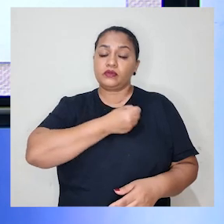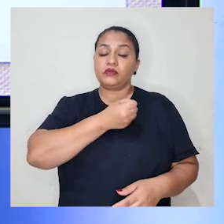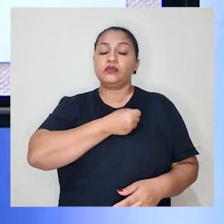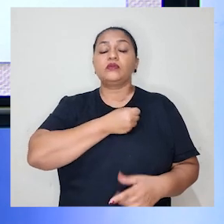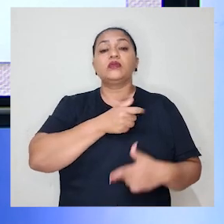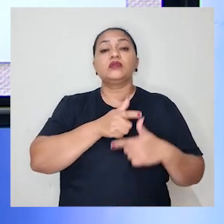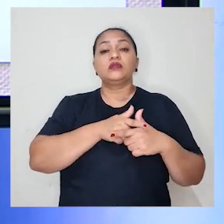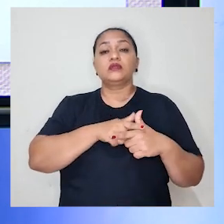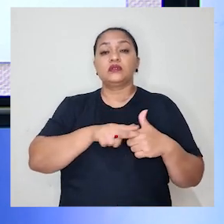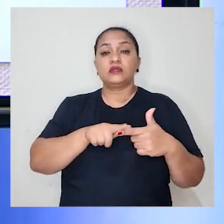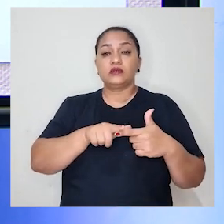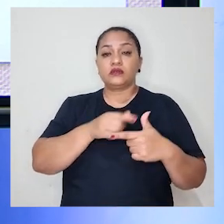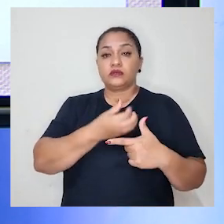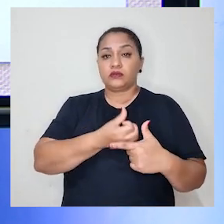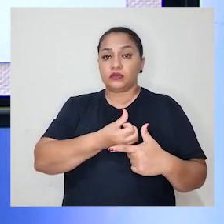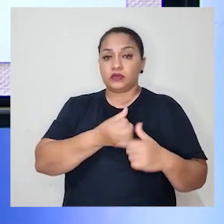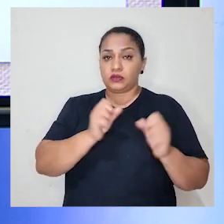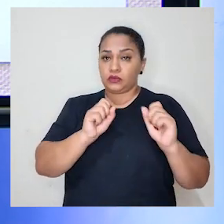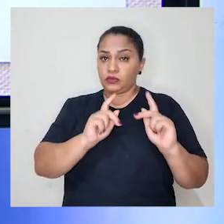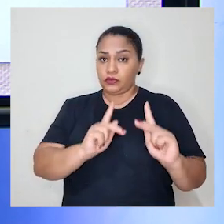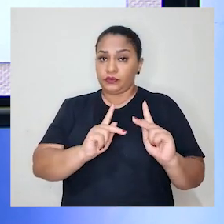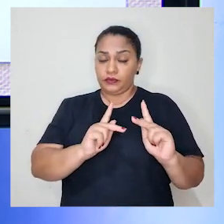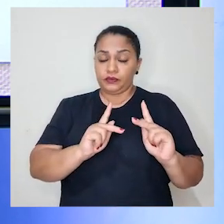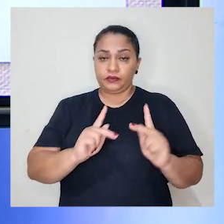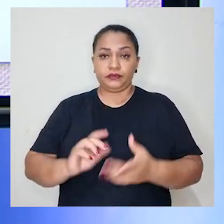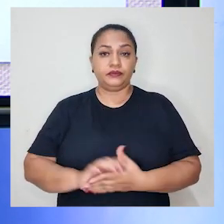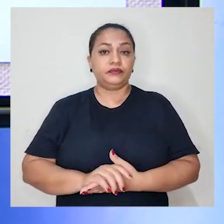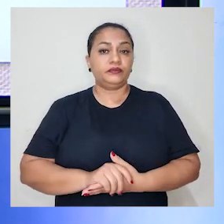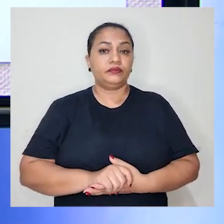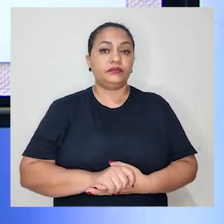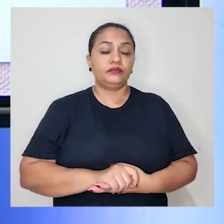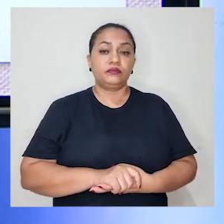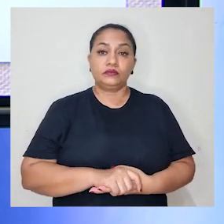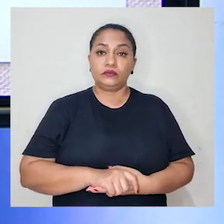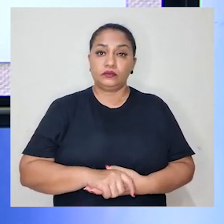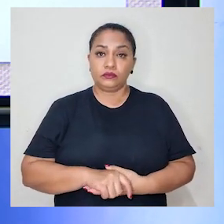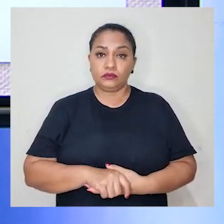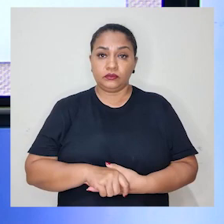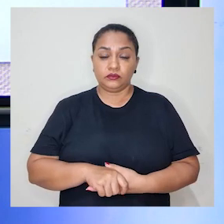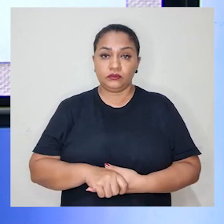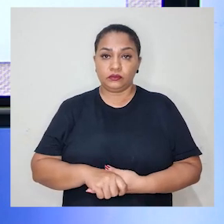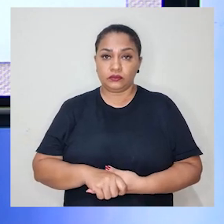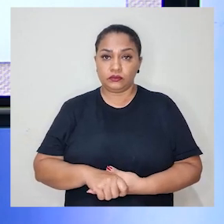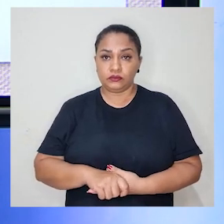por 6. Tá bom? Então, vamos lá.